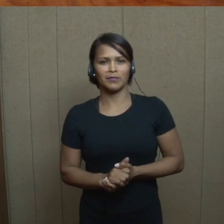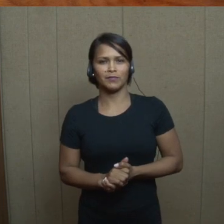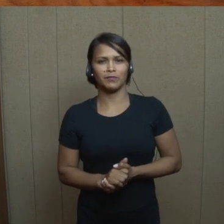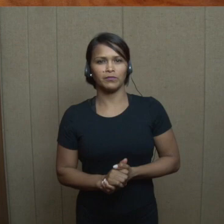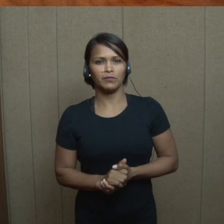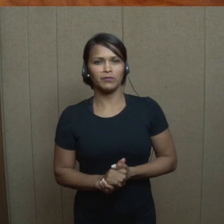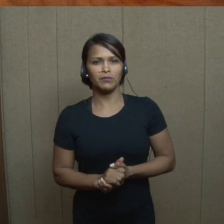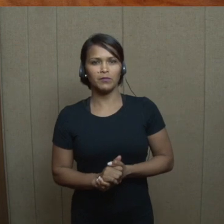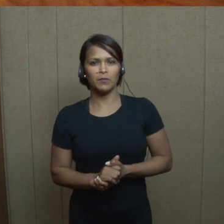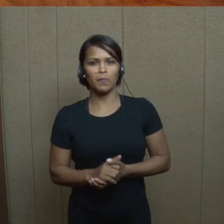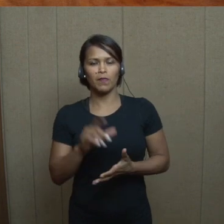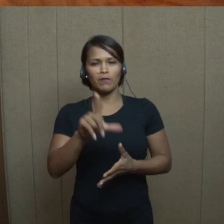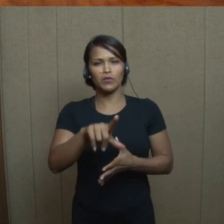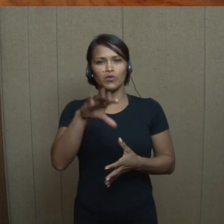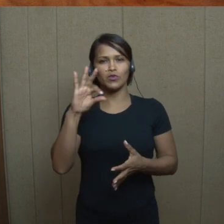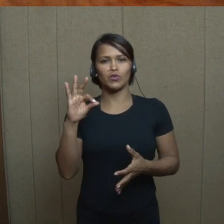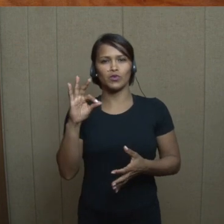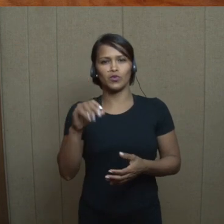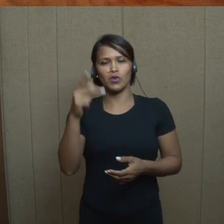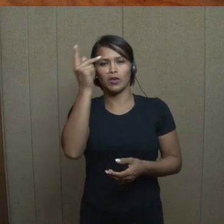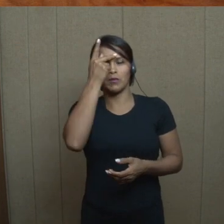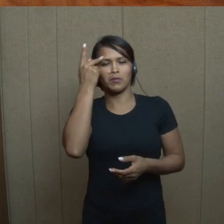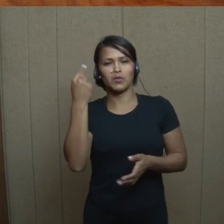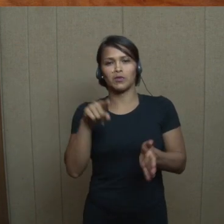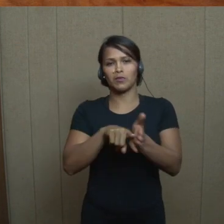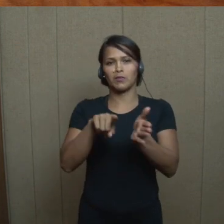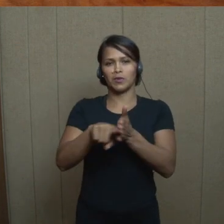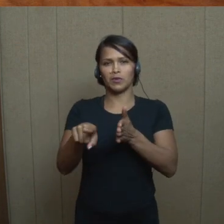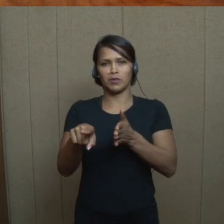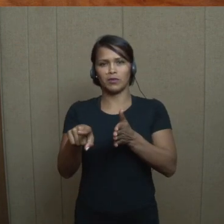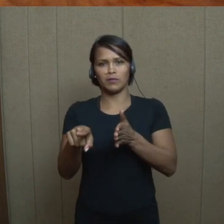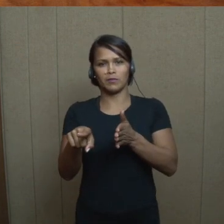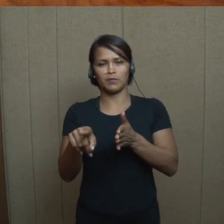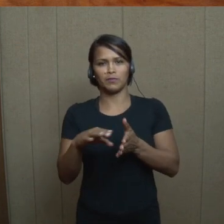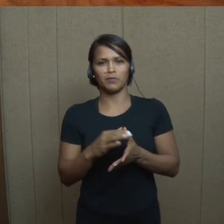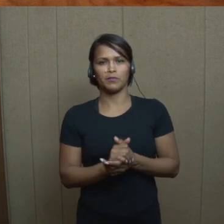João Cristóvão vai escolher candidatos para as perguntas.